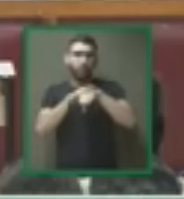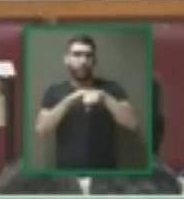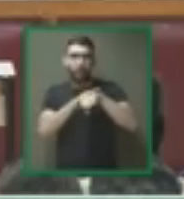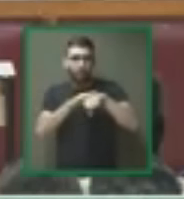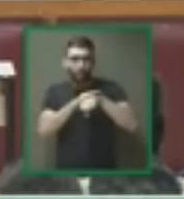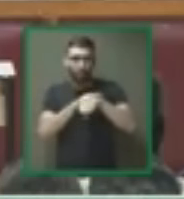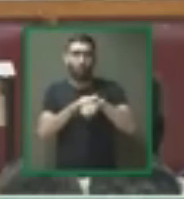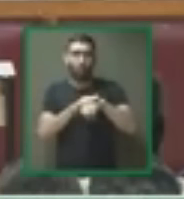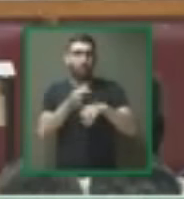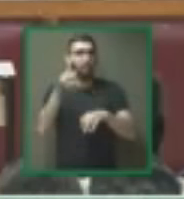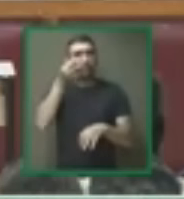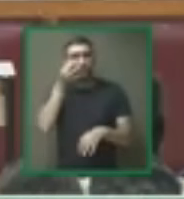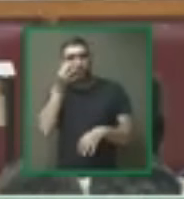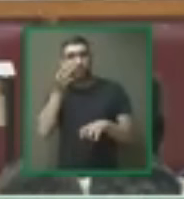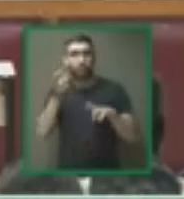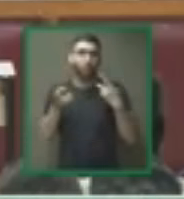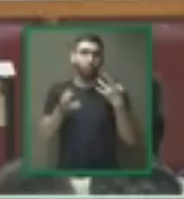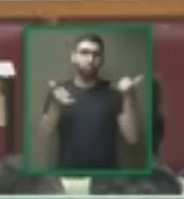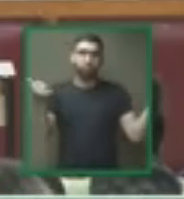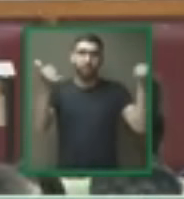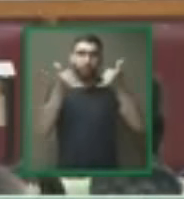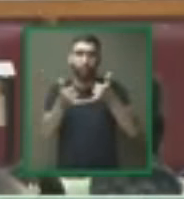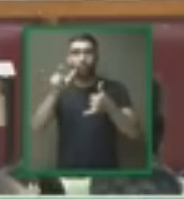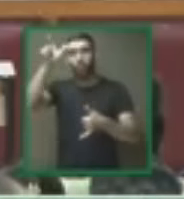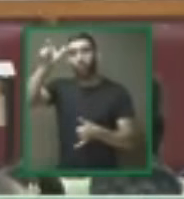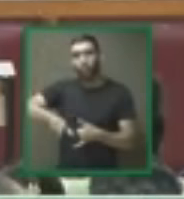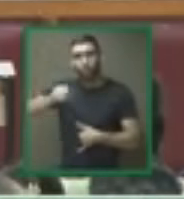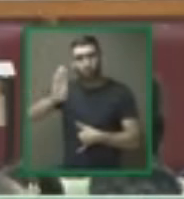por telefone, com o Bruno...